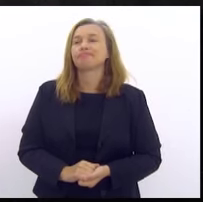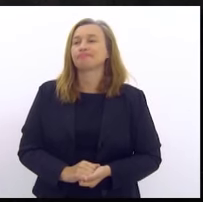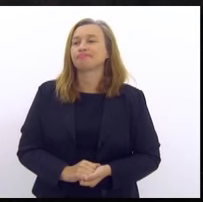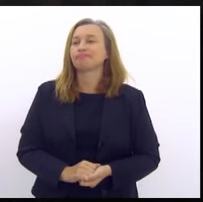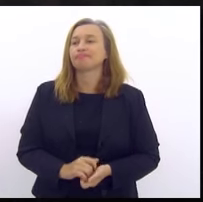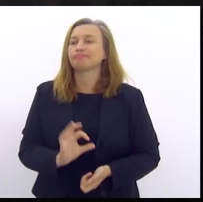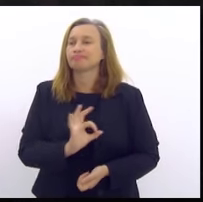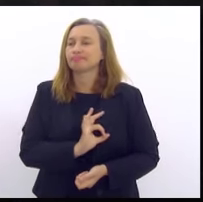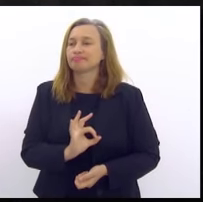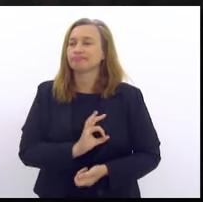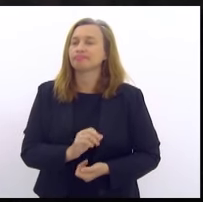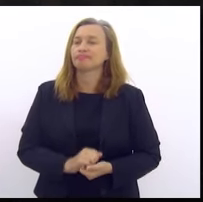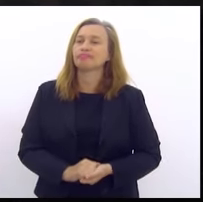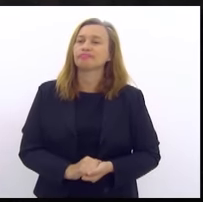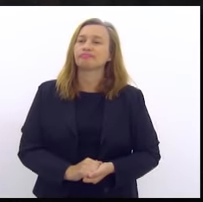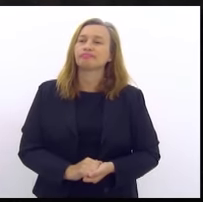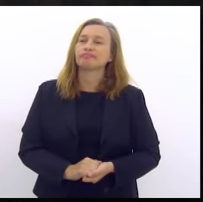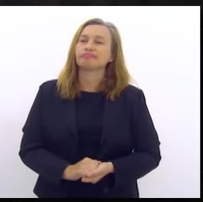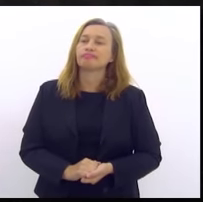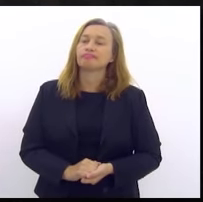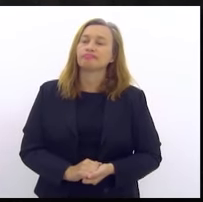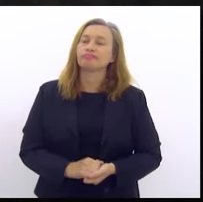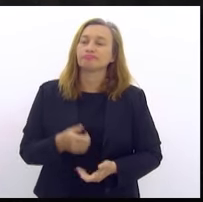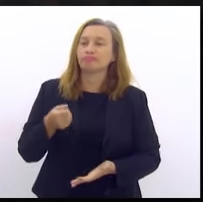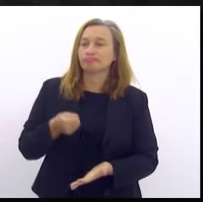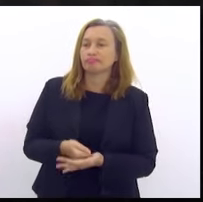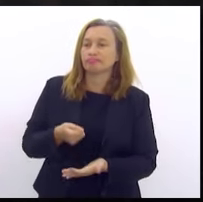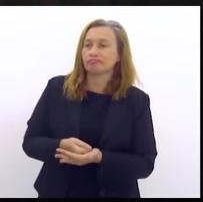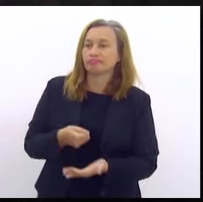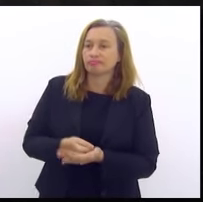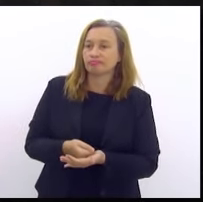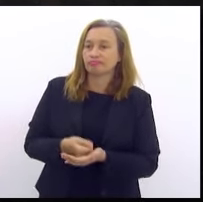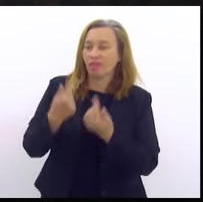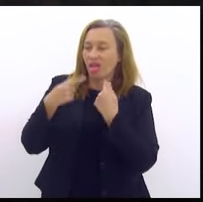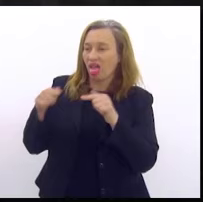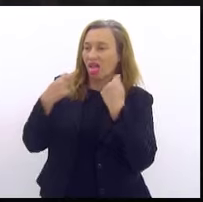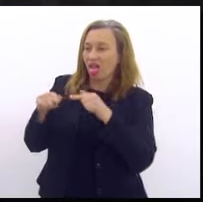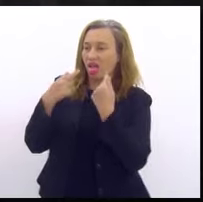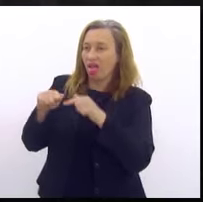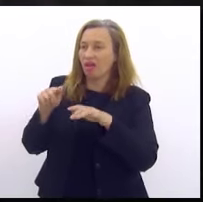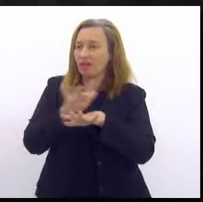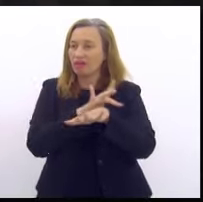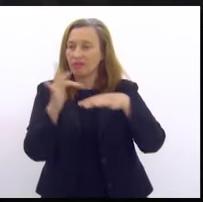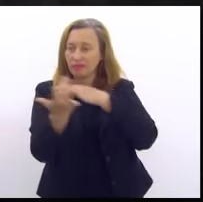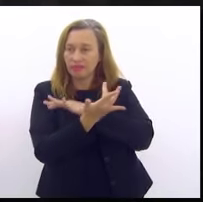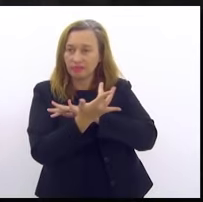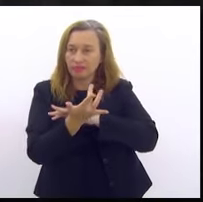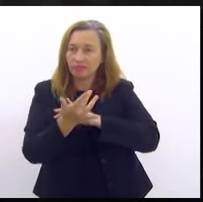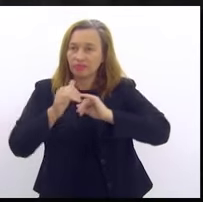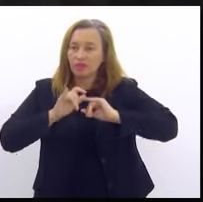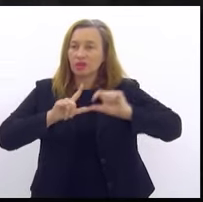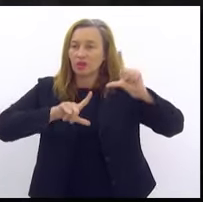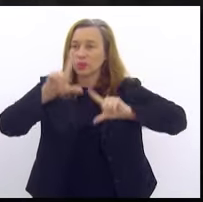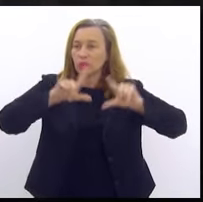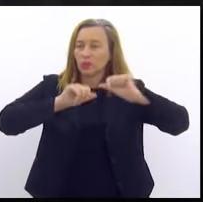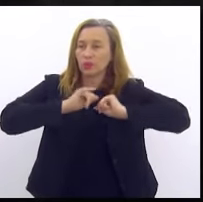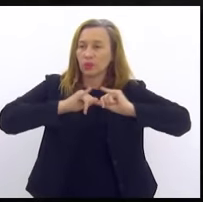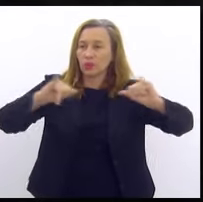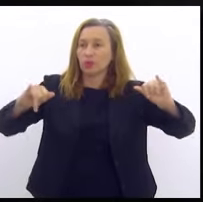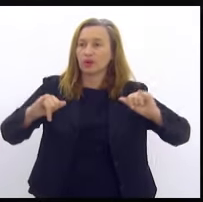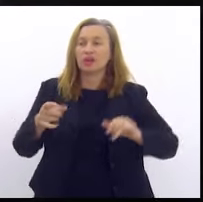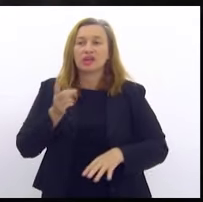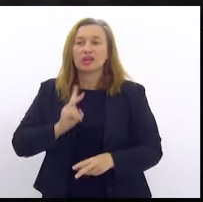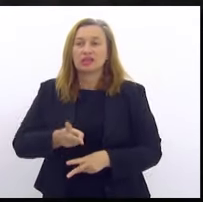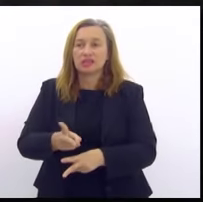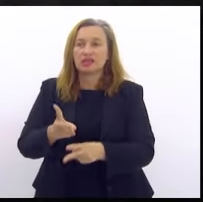Os policiais estão sendo punidos com críticas grandes das grandes mídias por estar o tempo